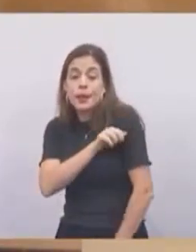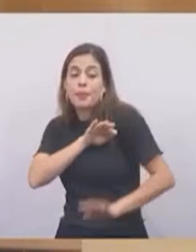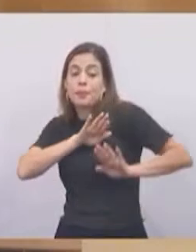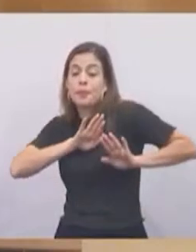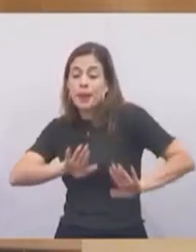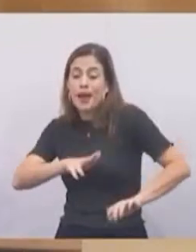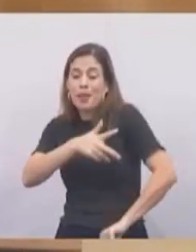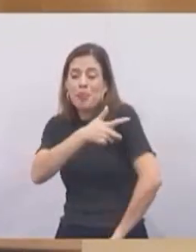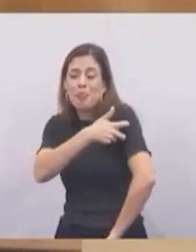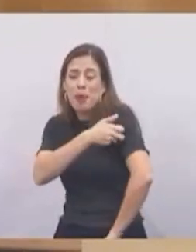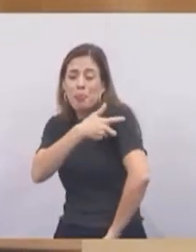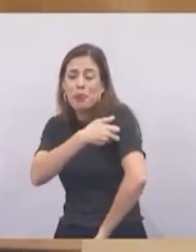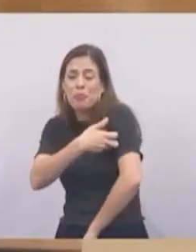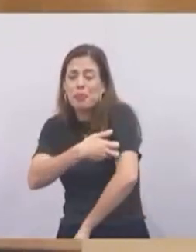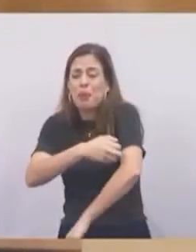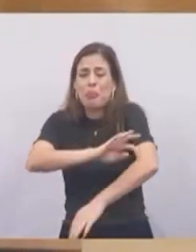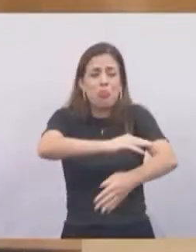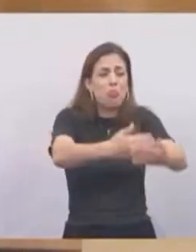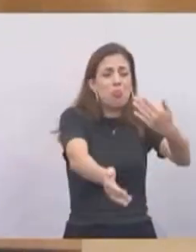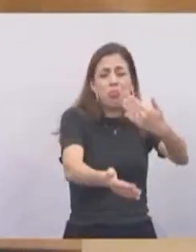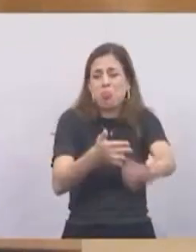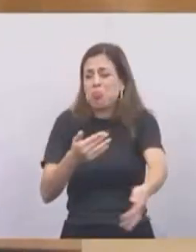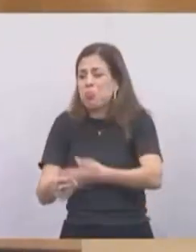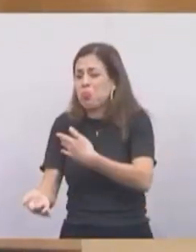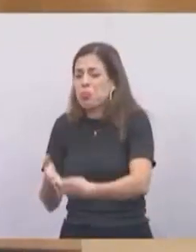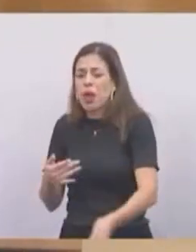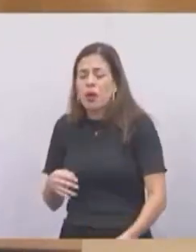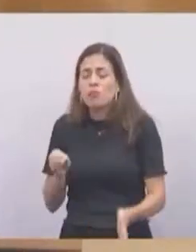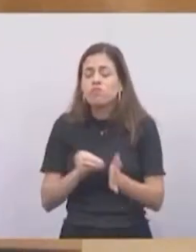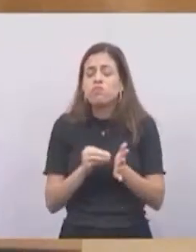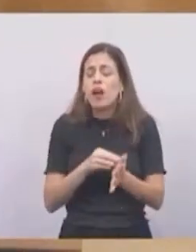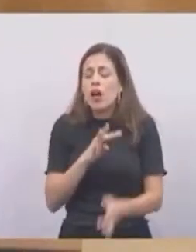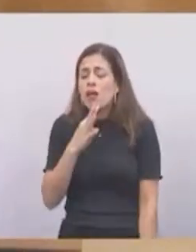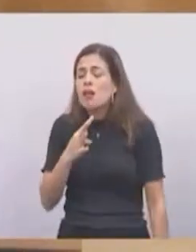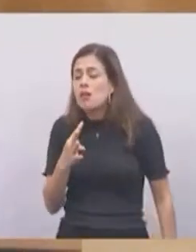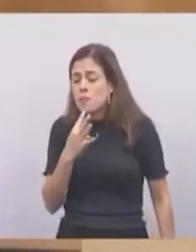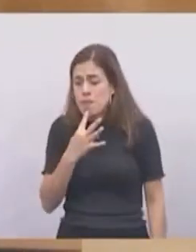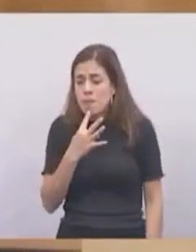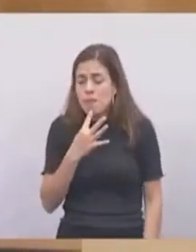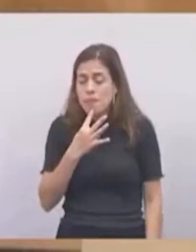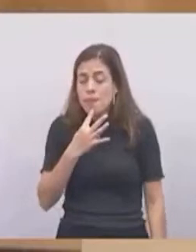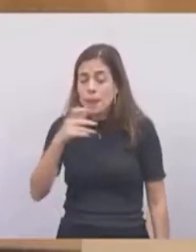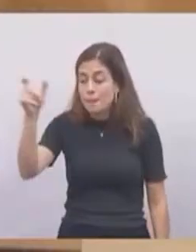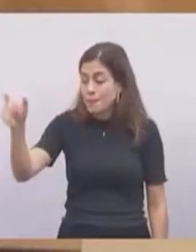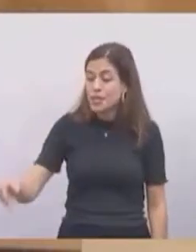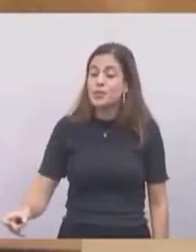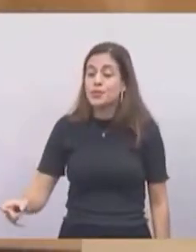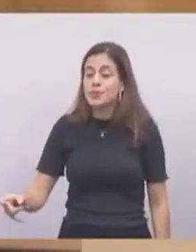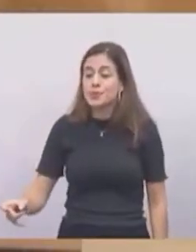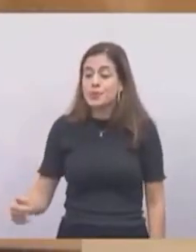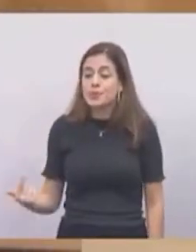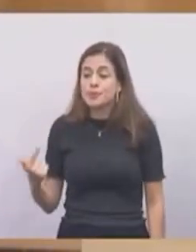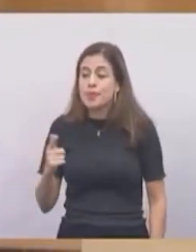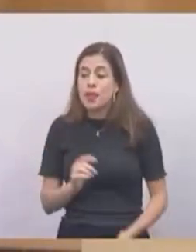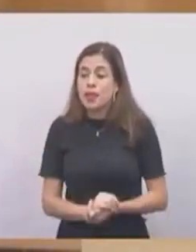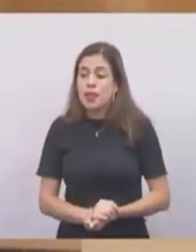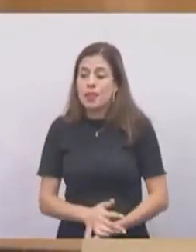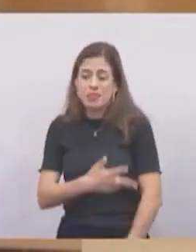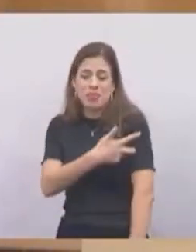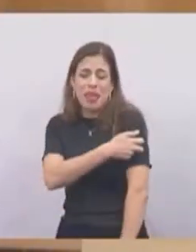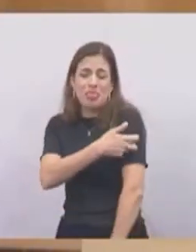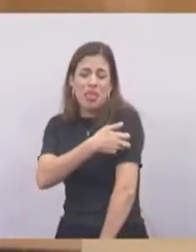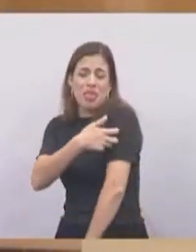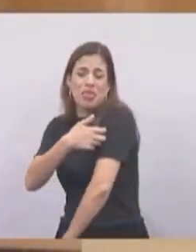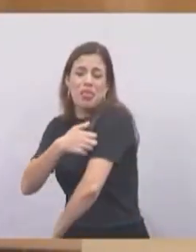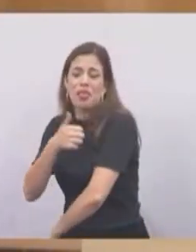ser aplicada de forma indiscriminada por falta de conhecimento. A pessoa vai lá e faz uma festa no seu,